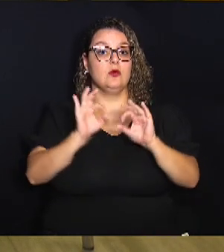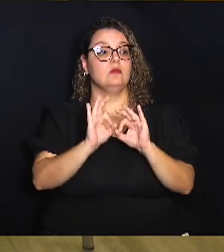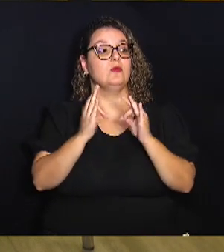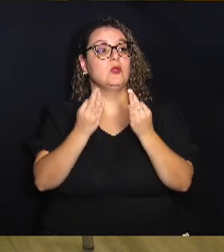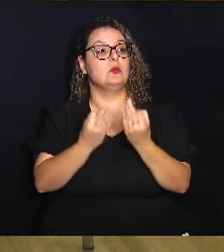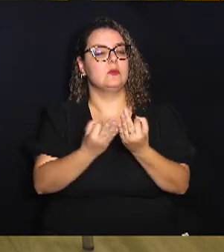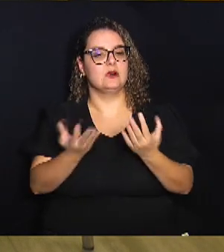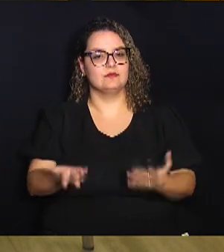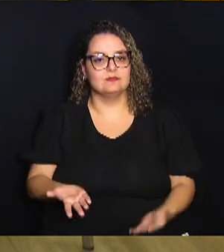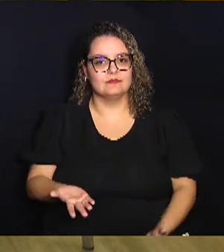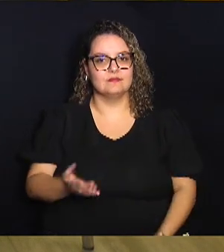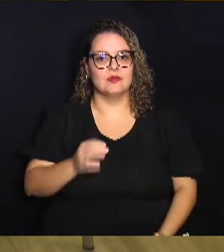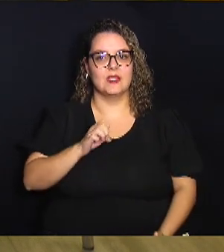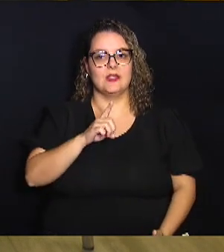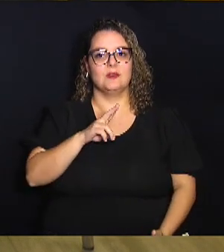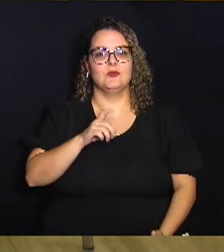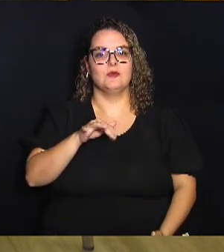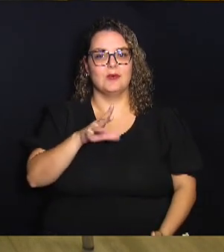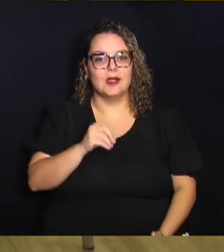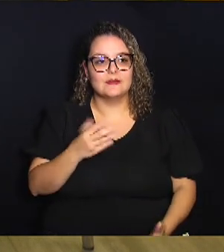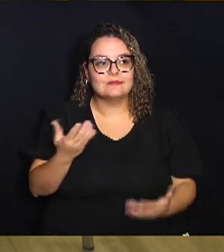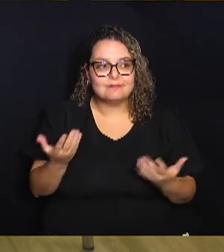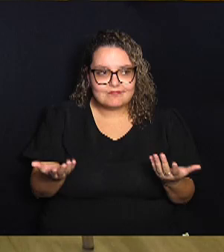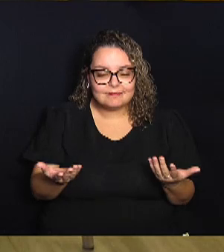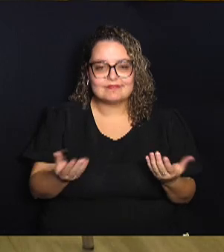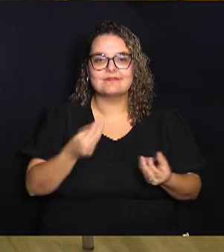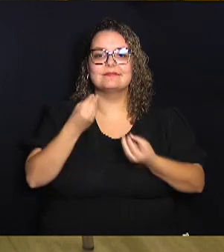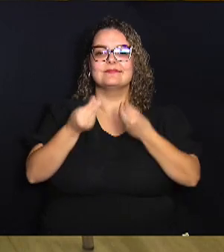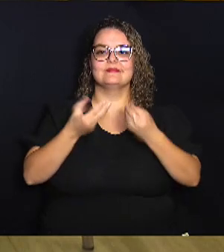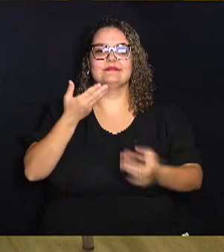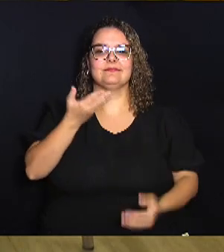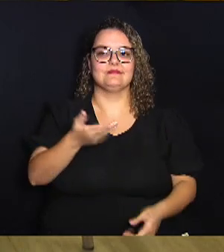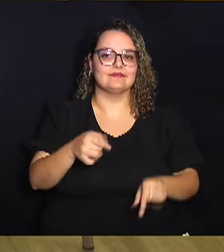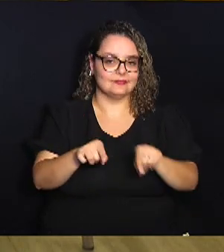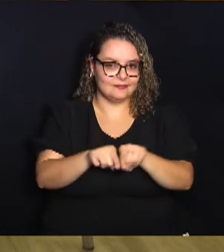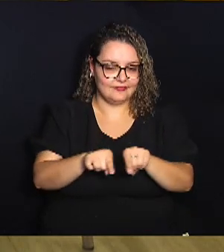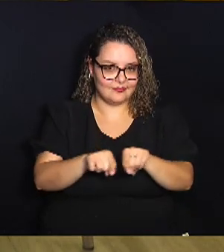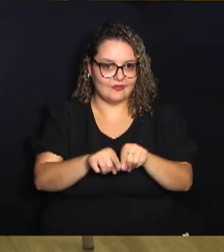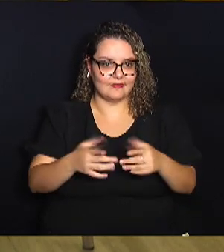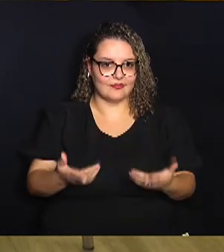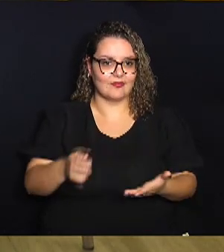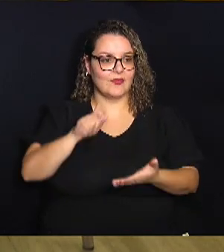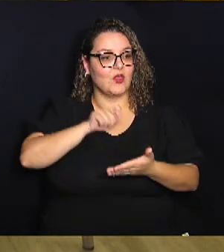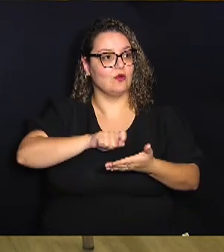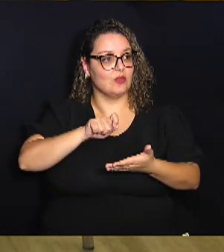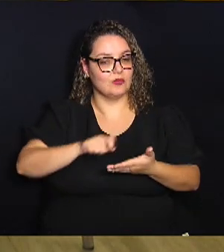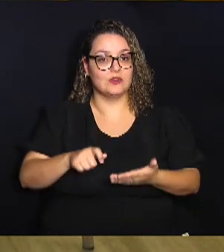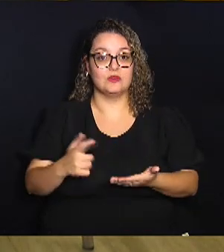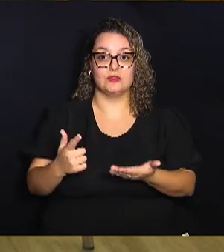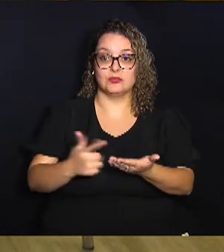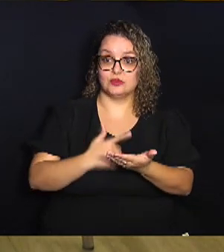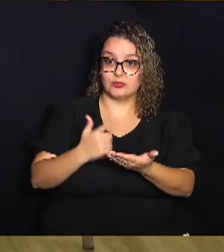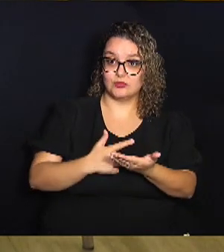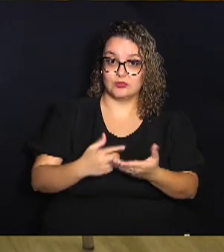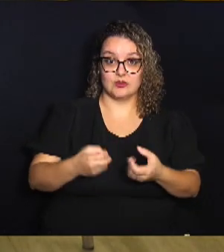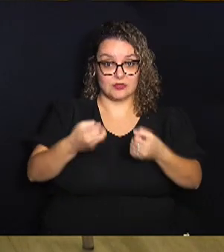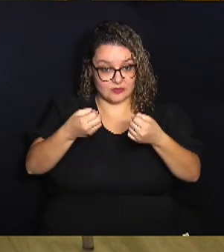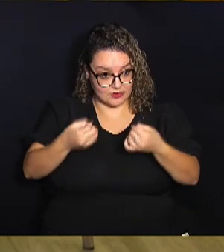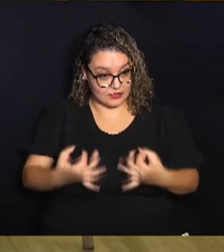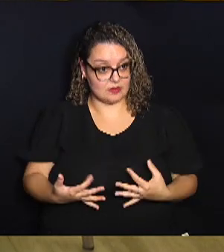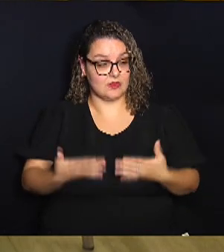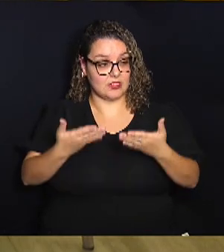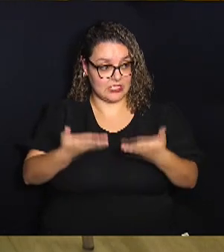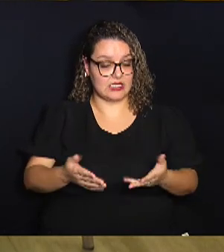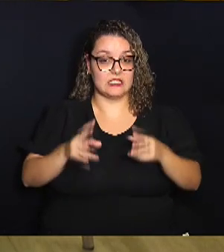família. Eduardo, como então você que é inclusive o autor, né, de um livro que trata justamente sobre